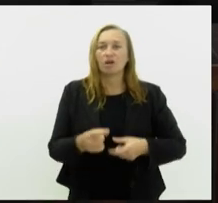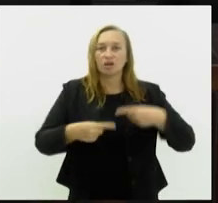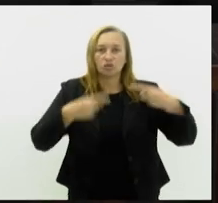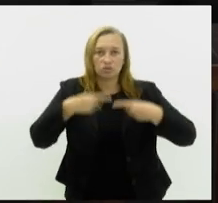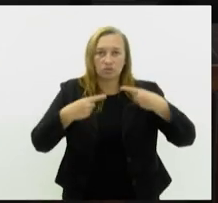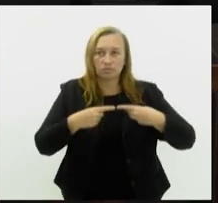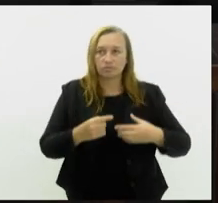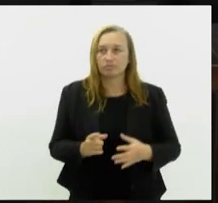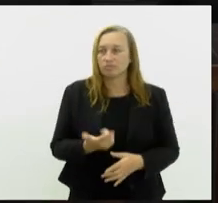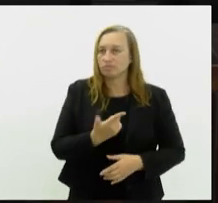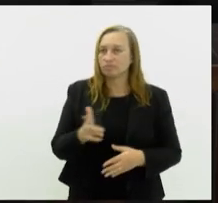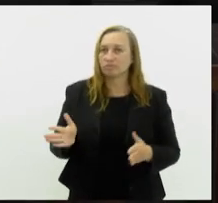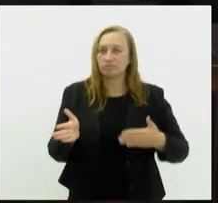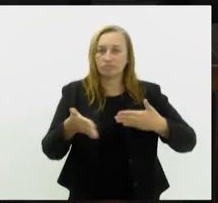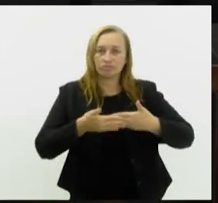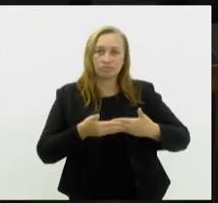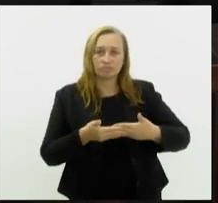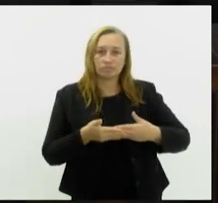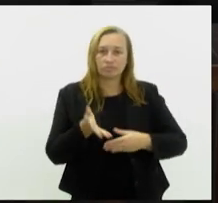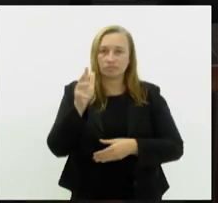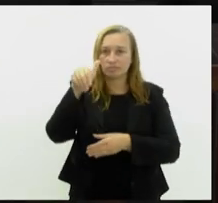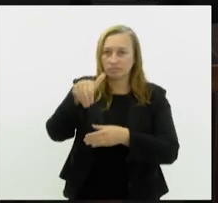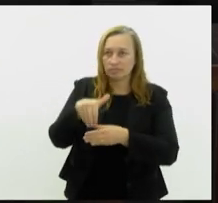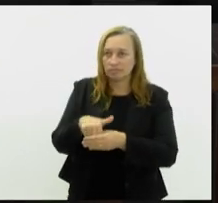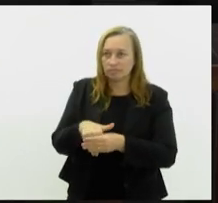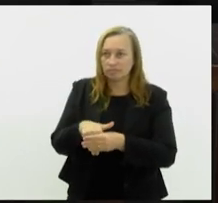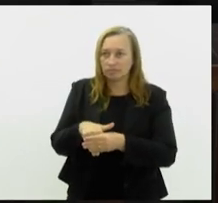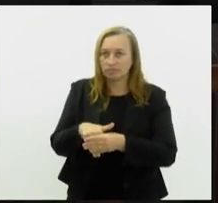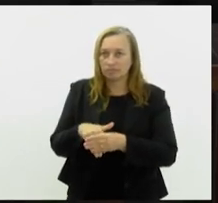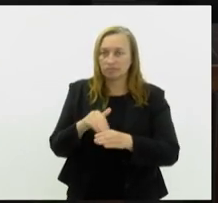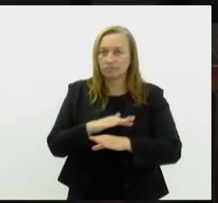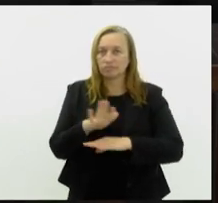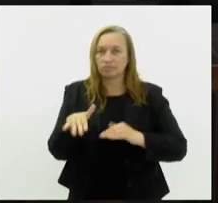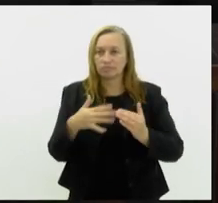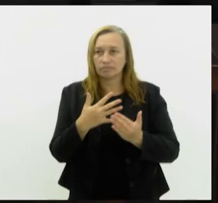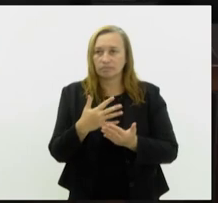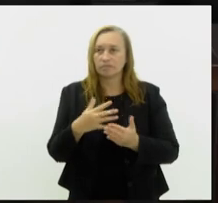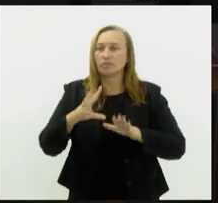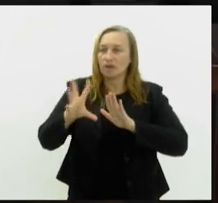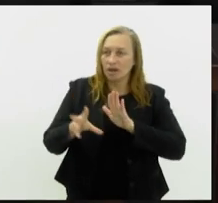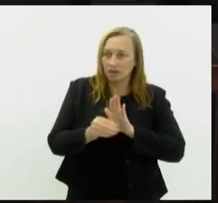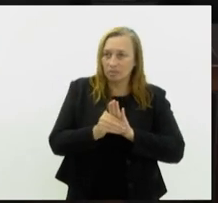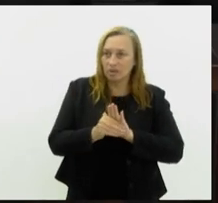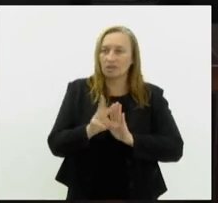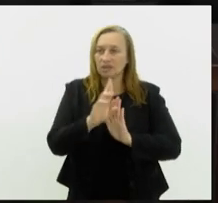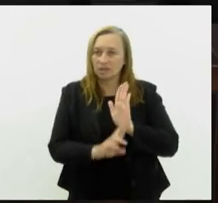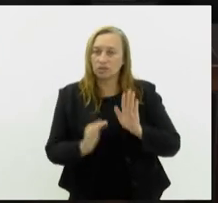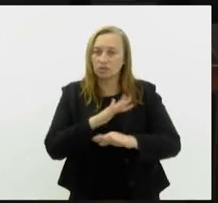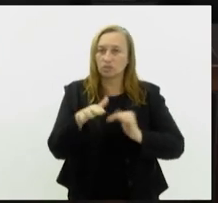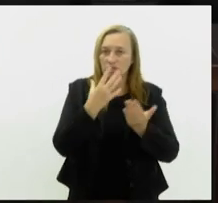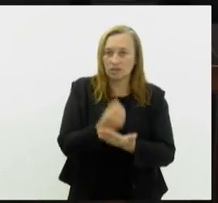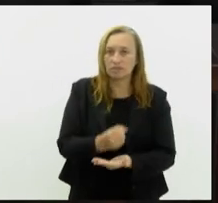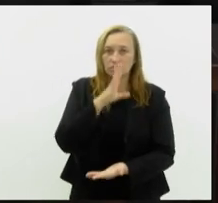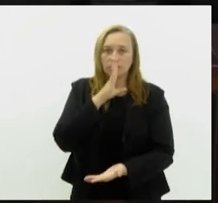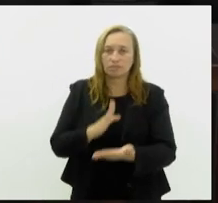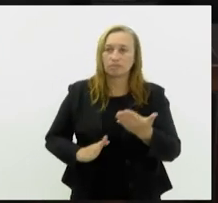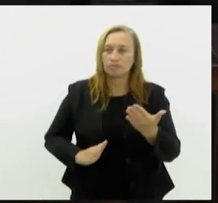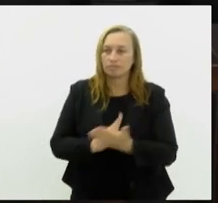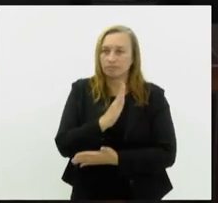discussão. Não havendo quem queira discutir, encerrada a discussão. Em votação, a emenda de redação. Senhores que aprovam, permaneçam como